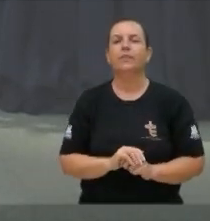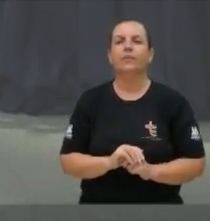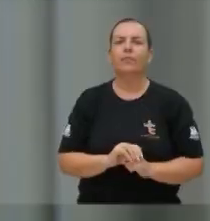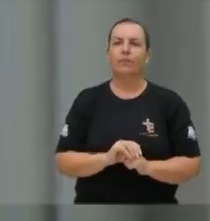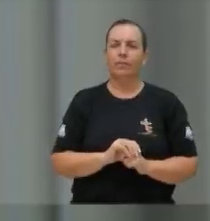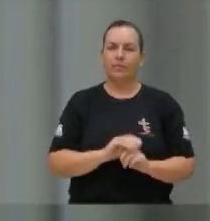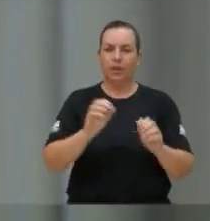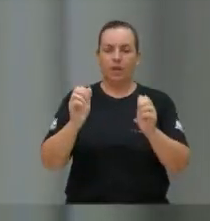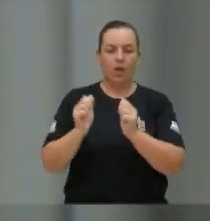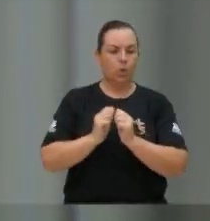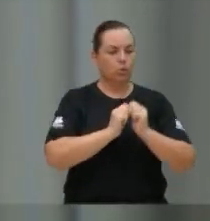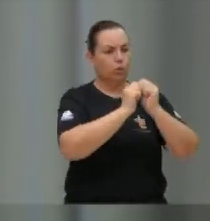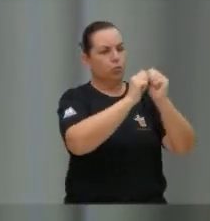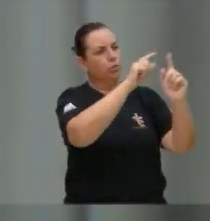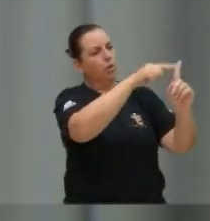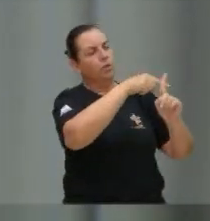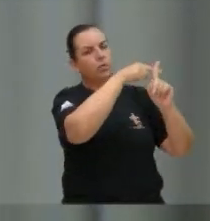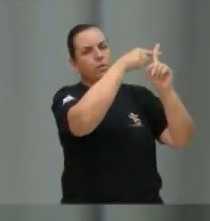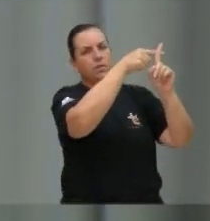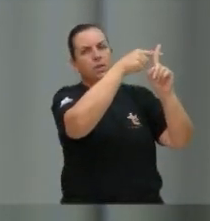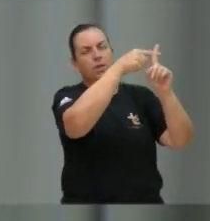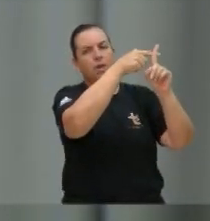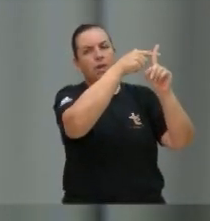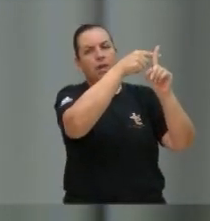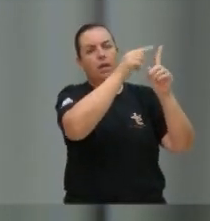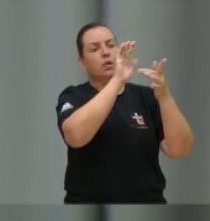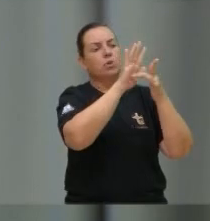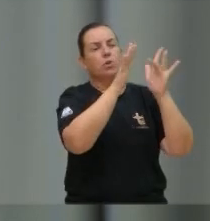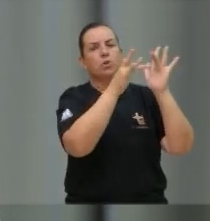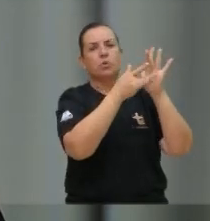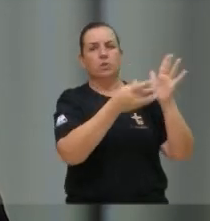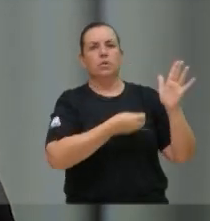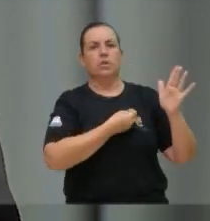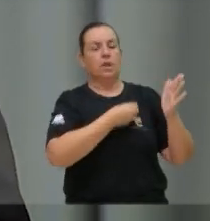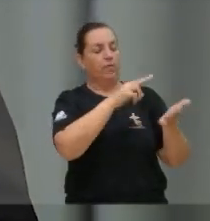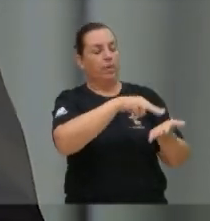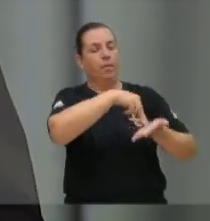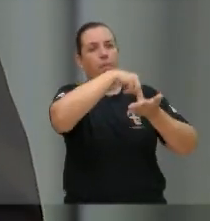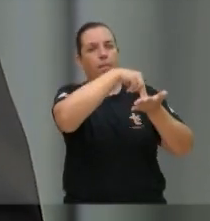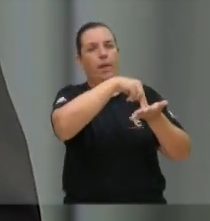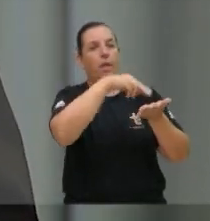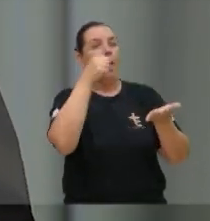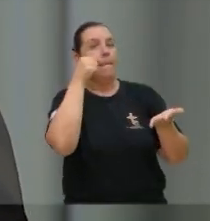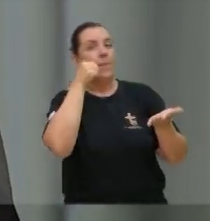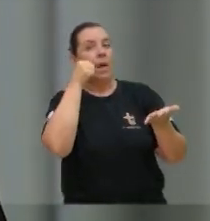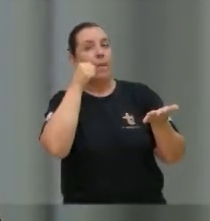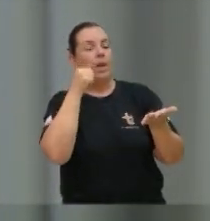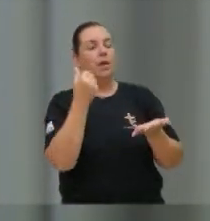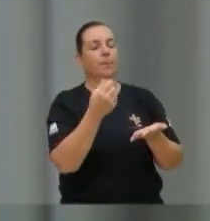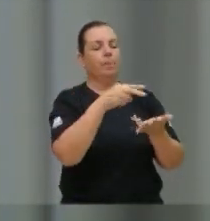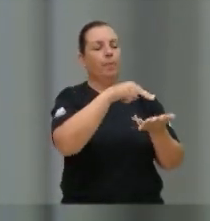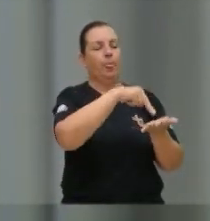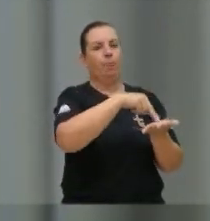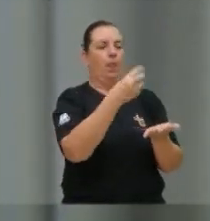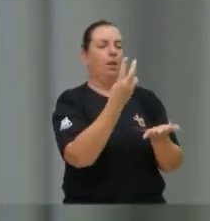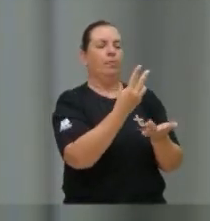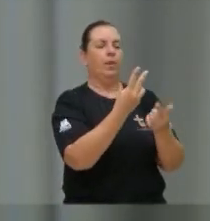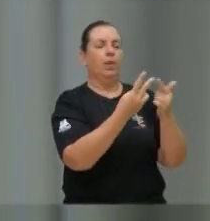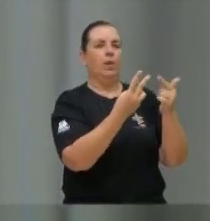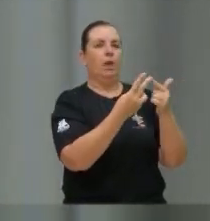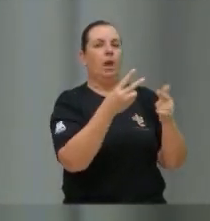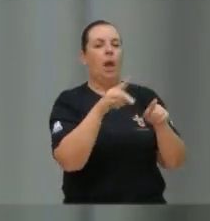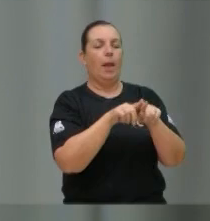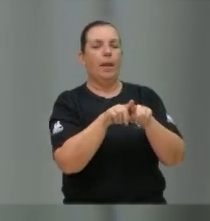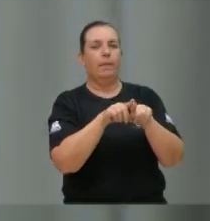junto à cruz de Jesus estavam de pé sua mãe, a irmã de sua mãe, Maria